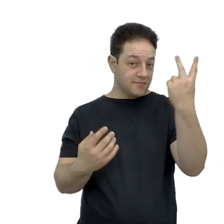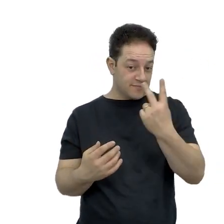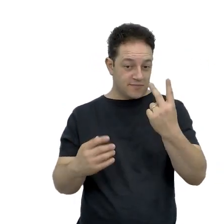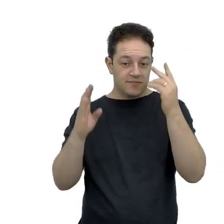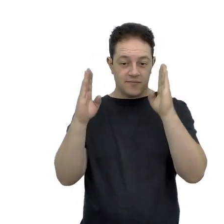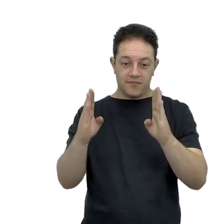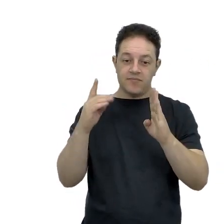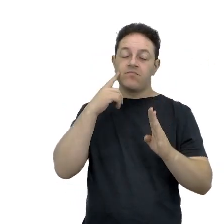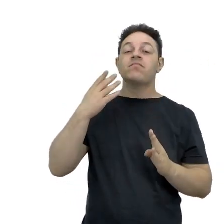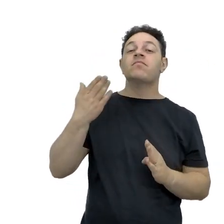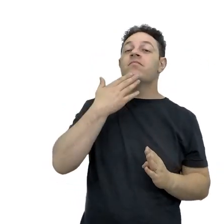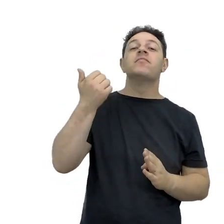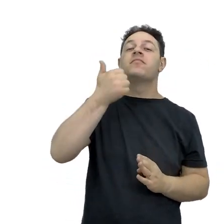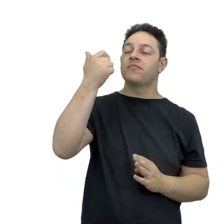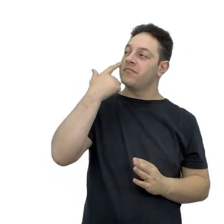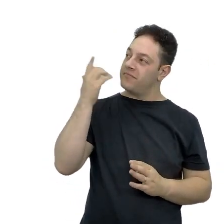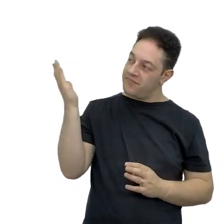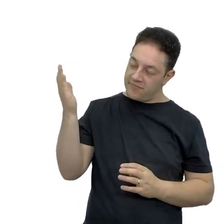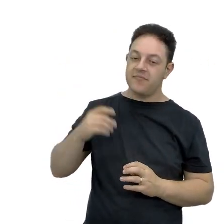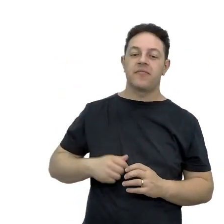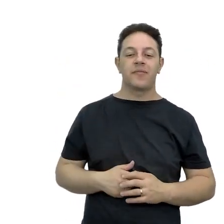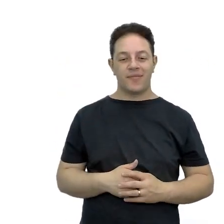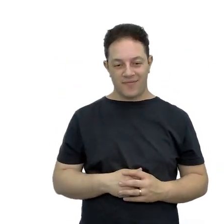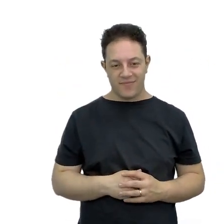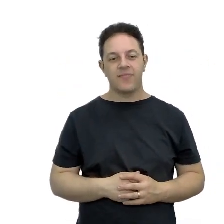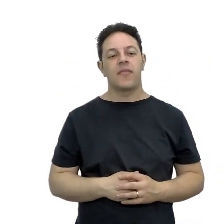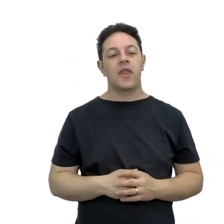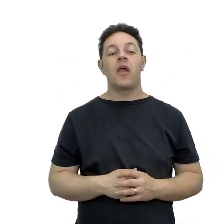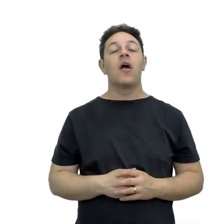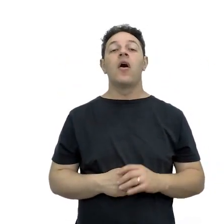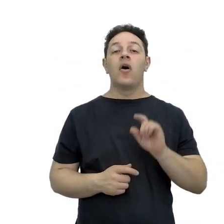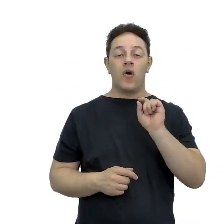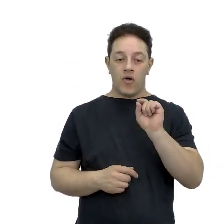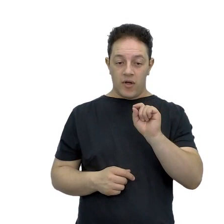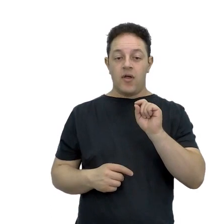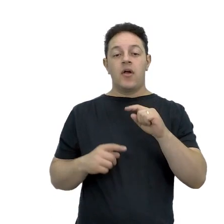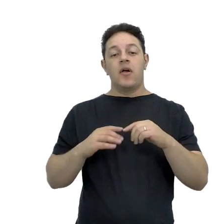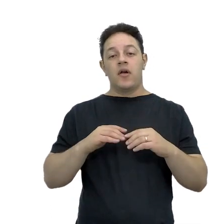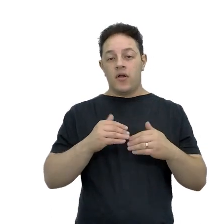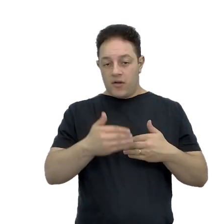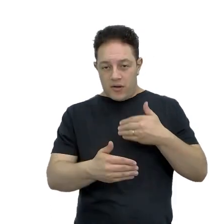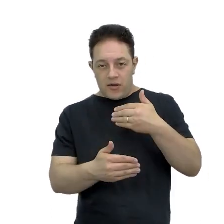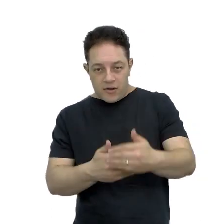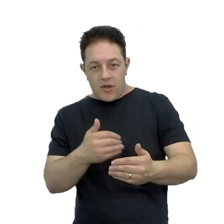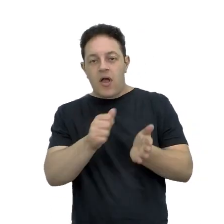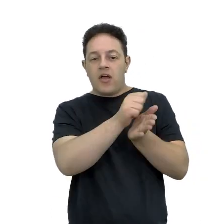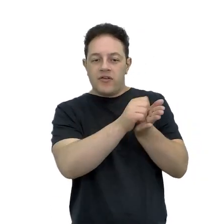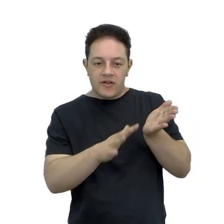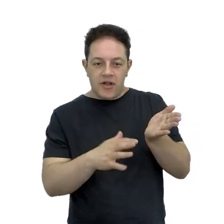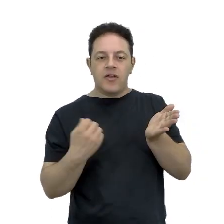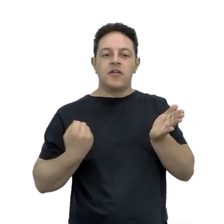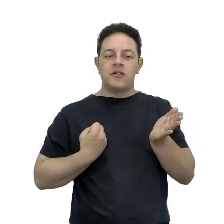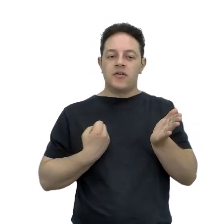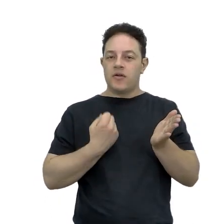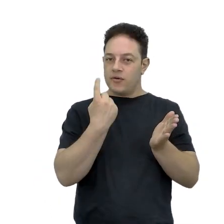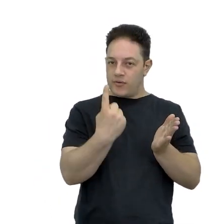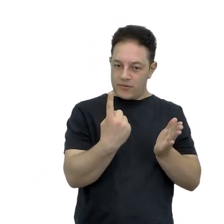momento da melhor forma possível, tá? Onde a nossa sequência de atividades 1